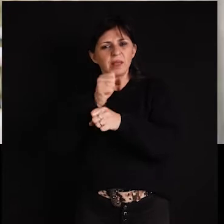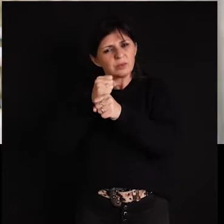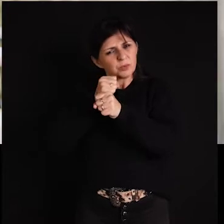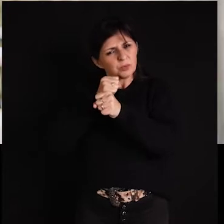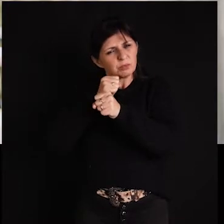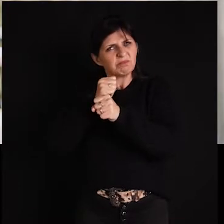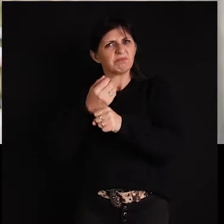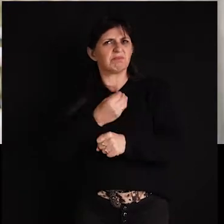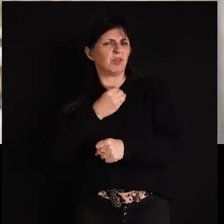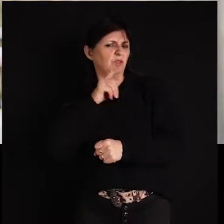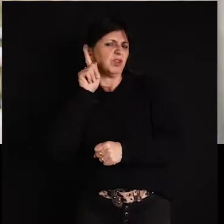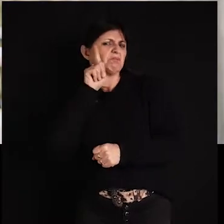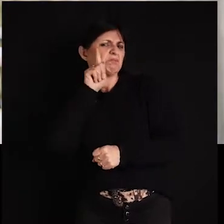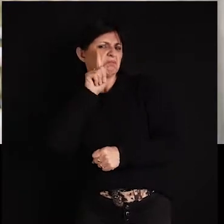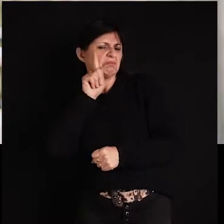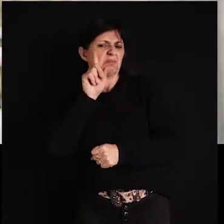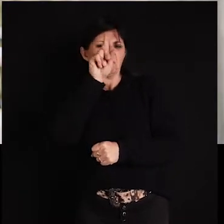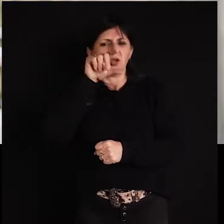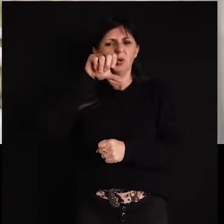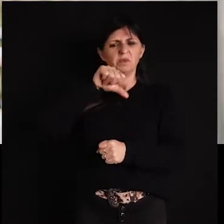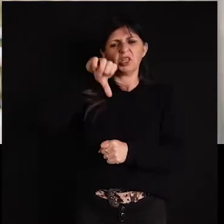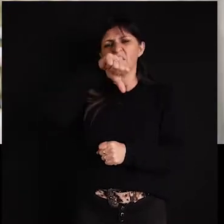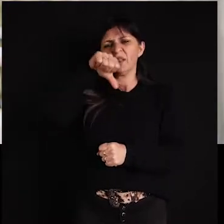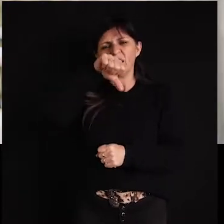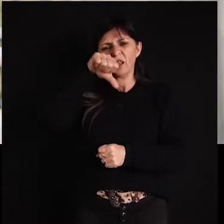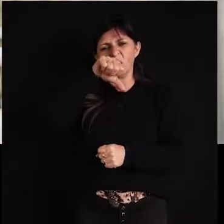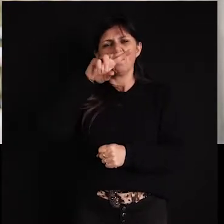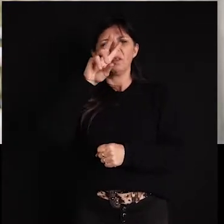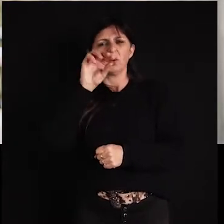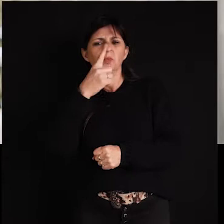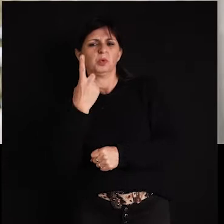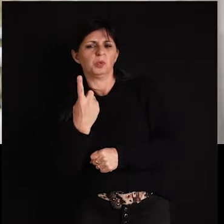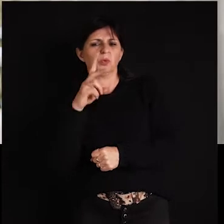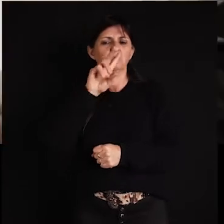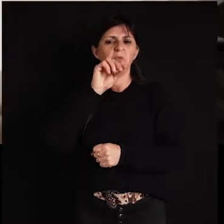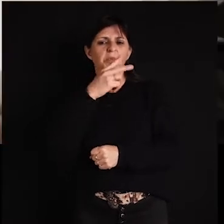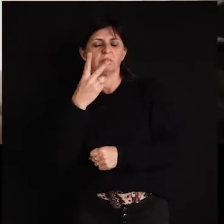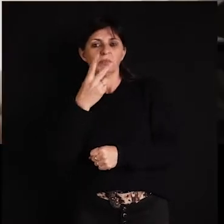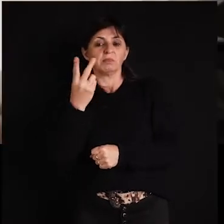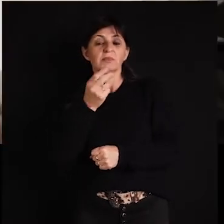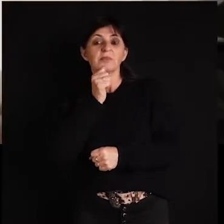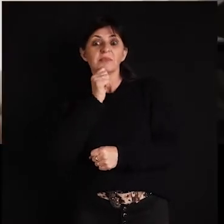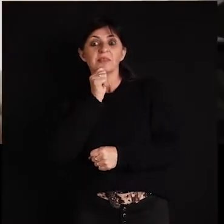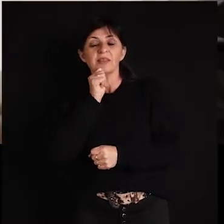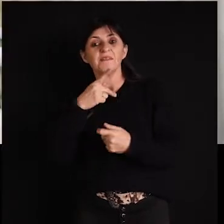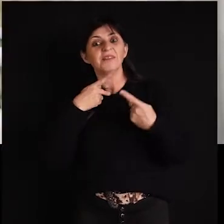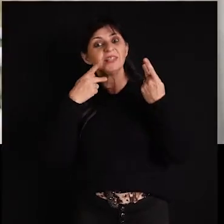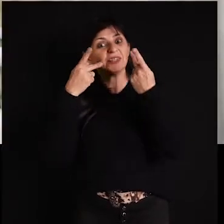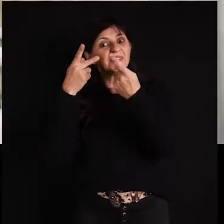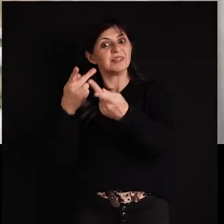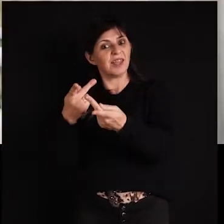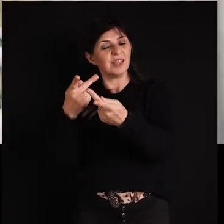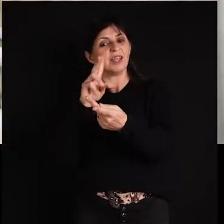lá em 99, 2000, 2001, por aí. E fui em 2017, 2018, com